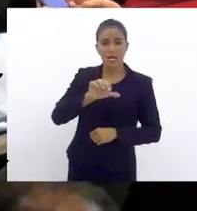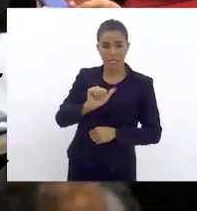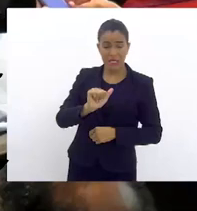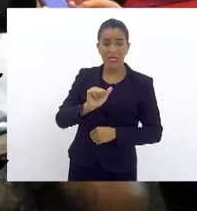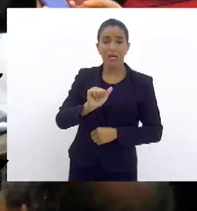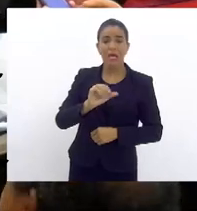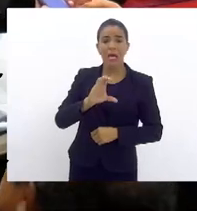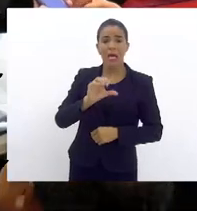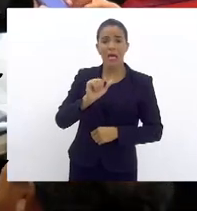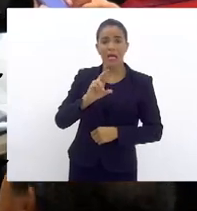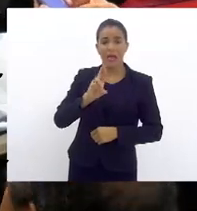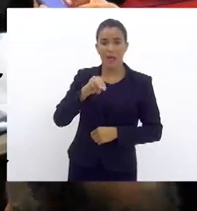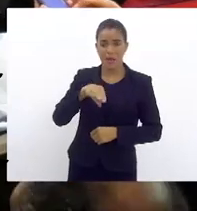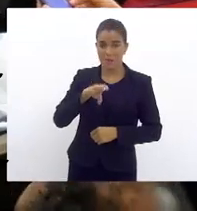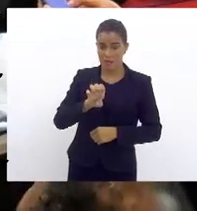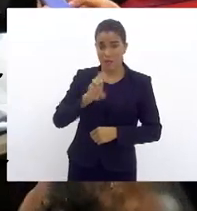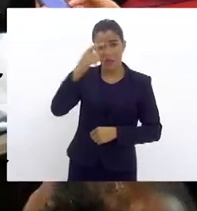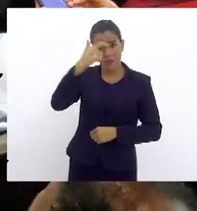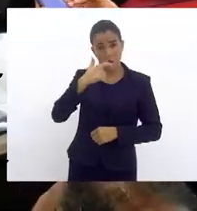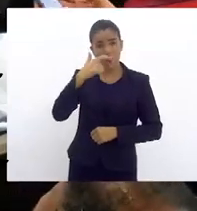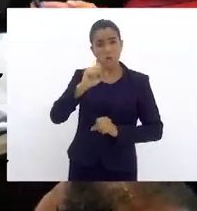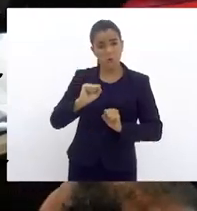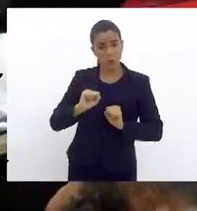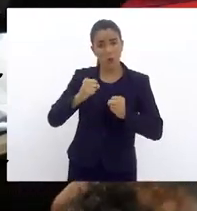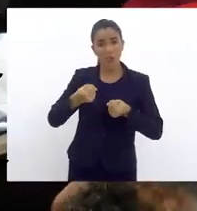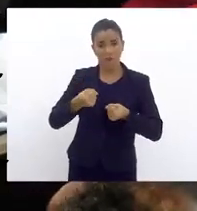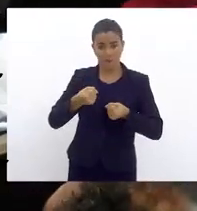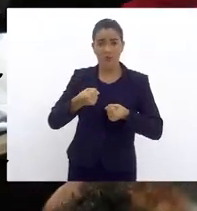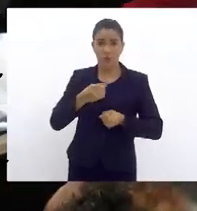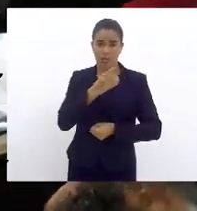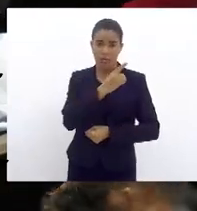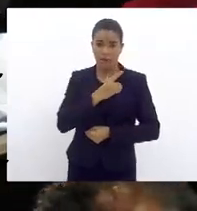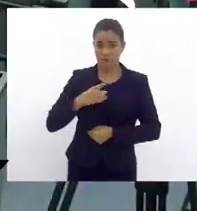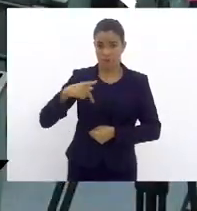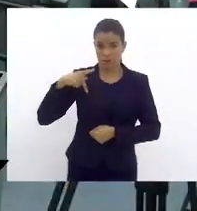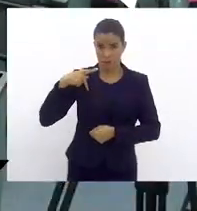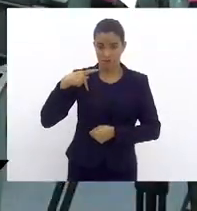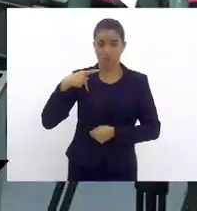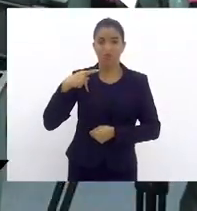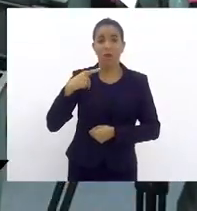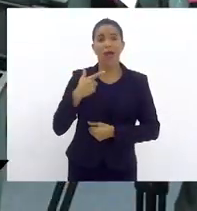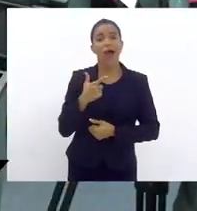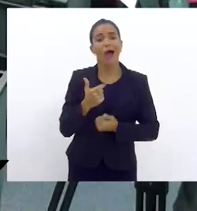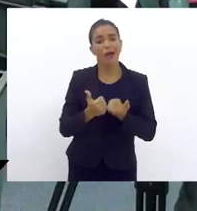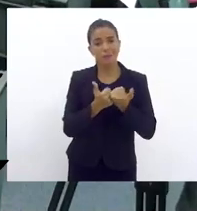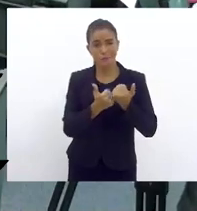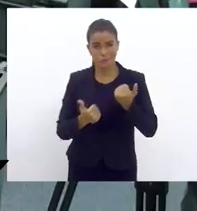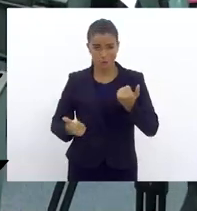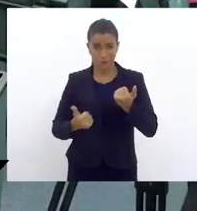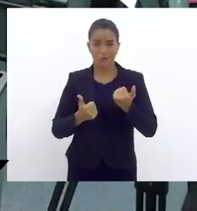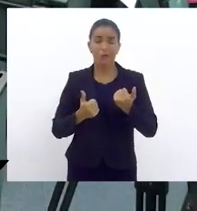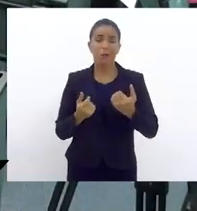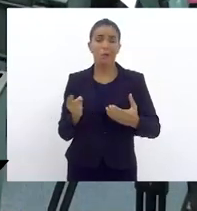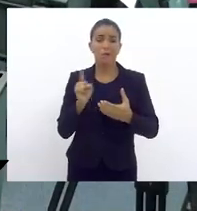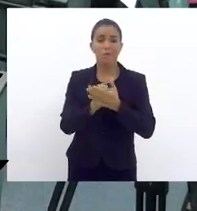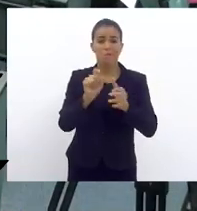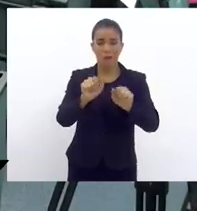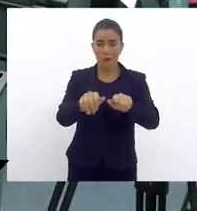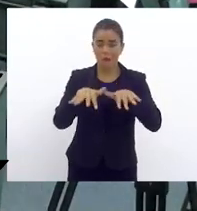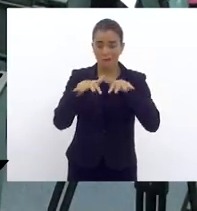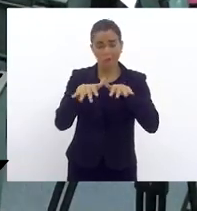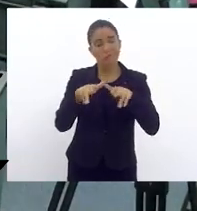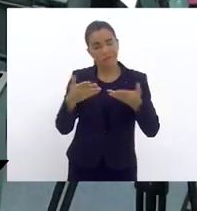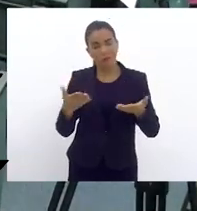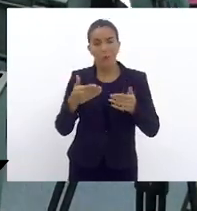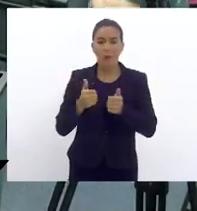defensora pública aqui do Rio de Janeiro e Exerça a função de assessora parlamentar da Defensoria então acompanha os